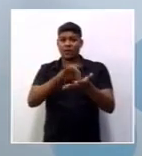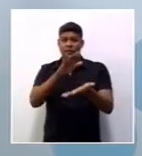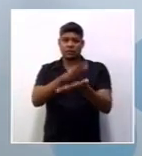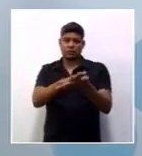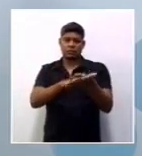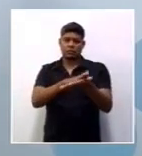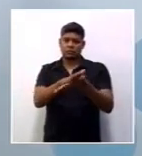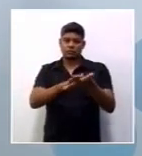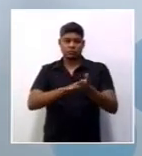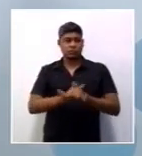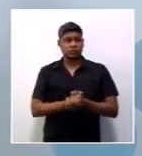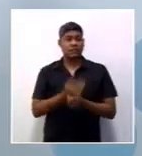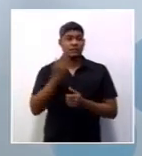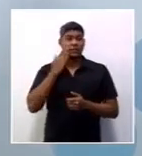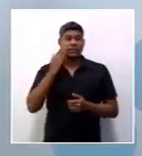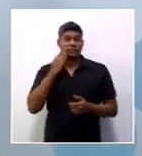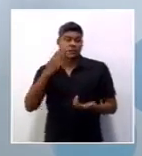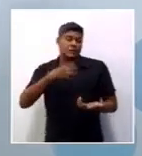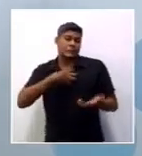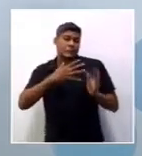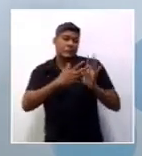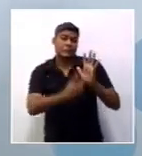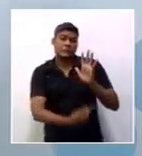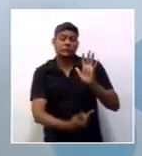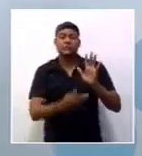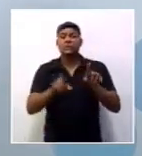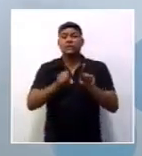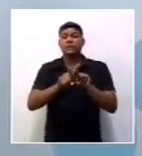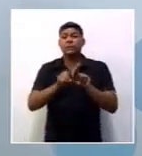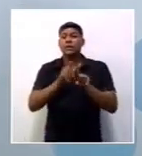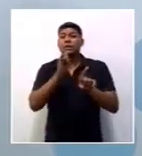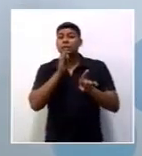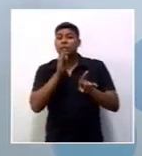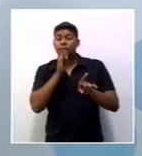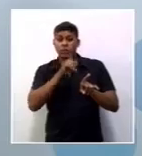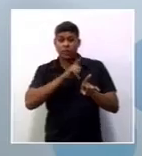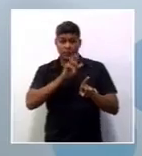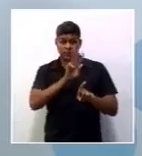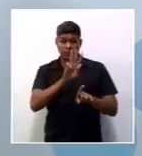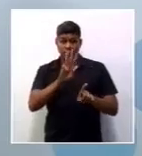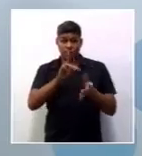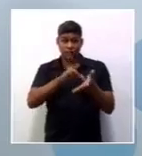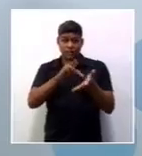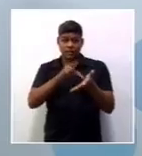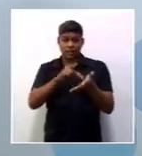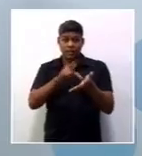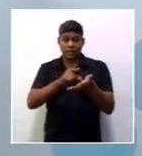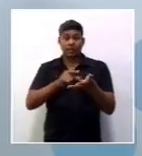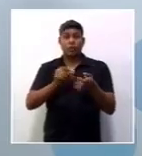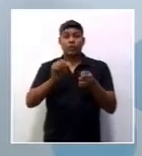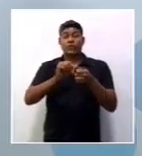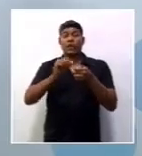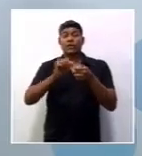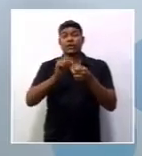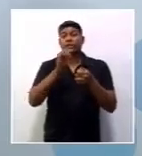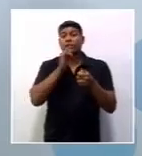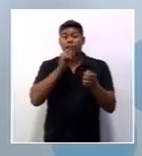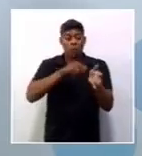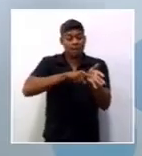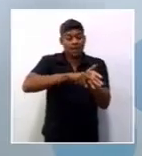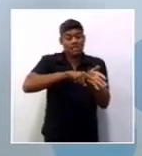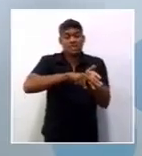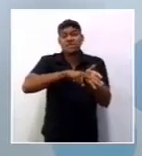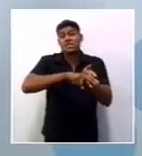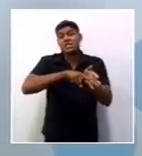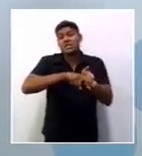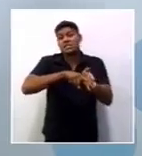tá? E isso não significa também que quando a gente vê um site verdadeiro, a gente não tenha que fazer uma pesquisa sobre